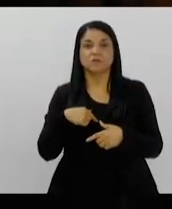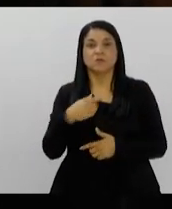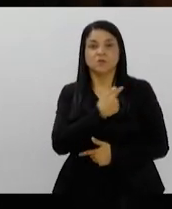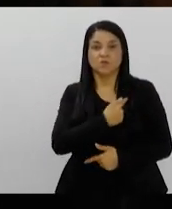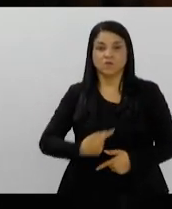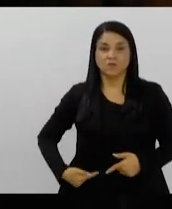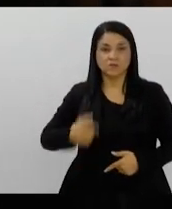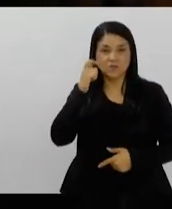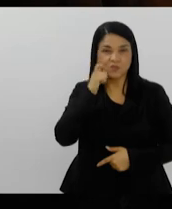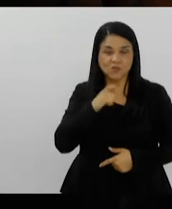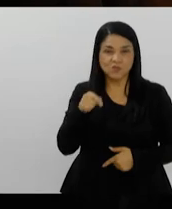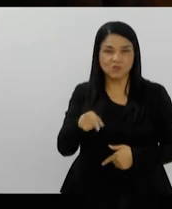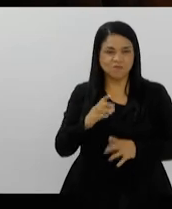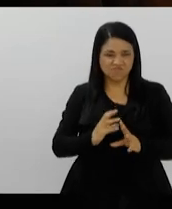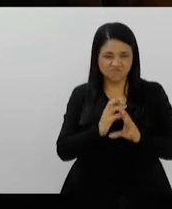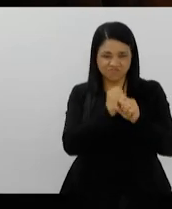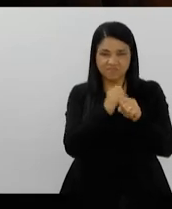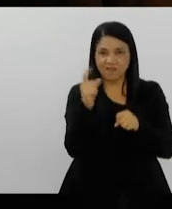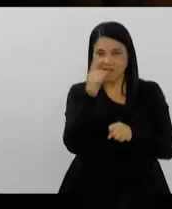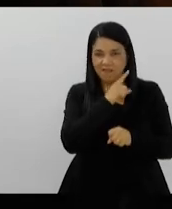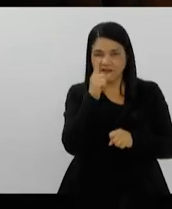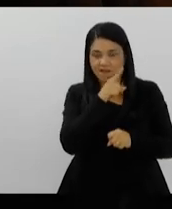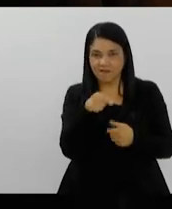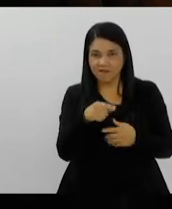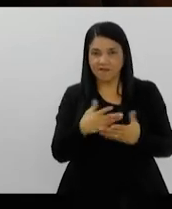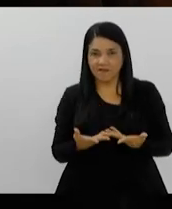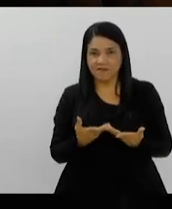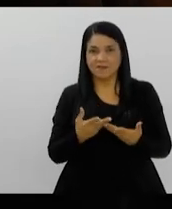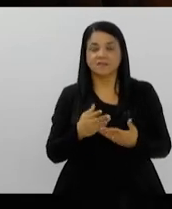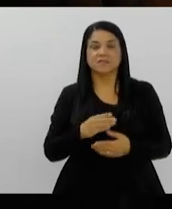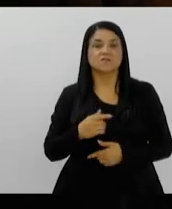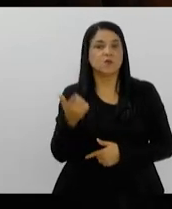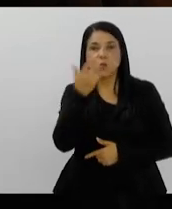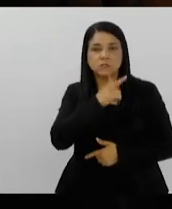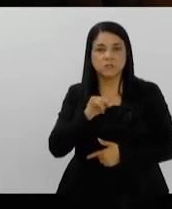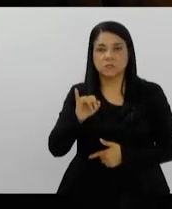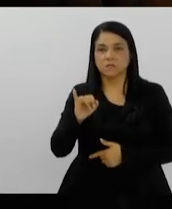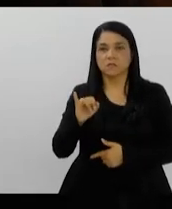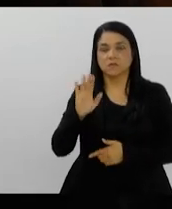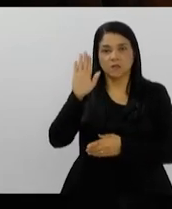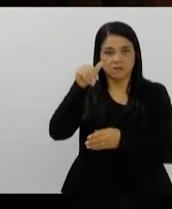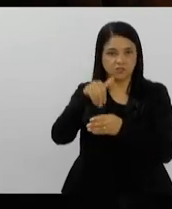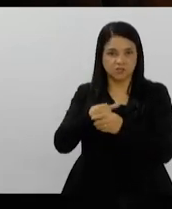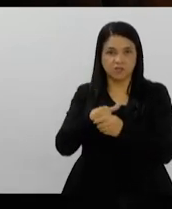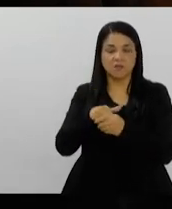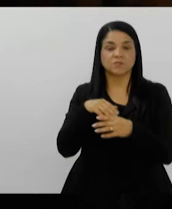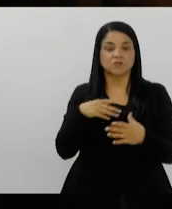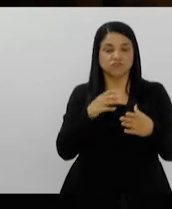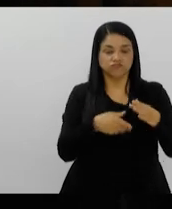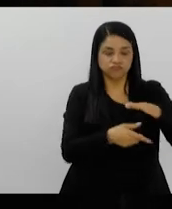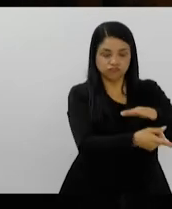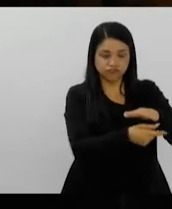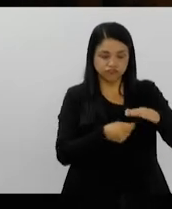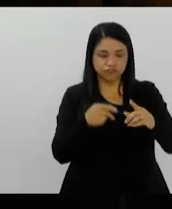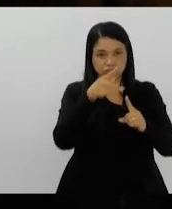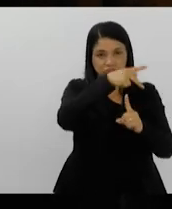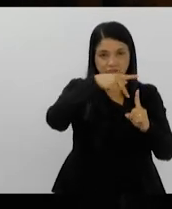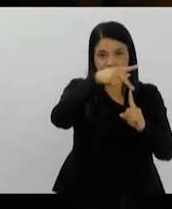para fazer essa lambança contábil, vai ficar inelegível, porque tirou dinheiro do Rio Previdência de forma ilegal com uma